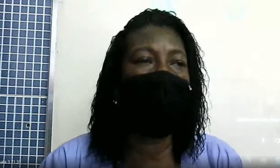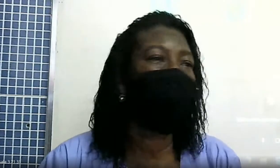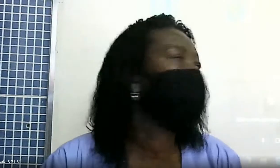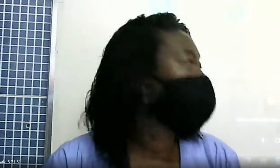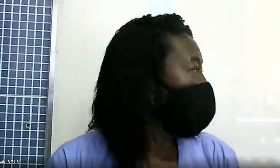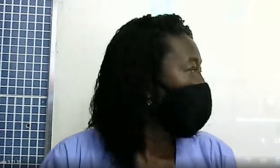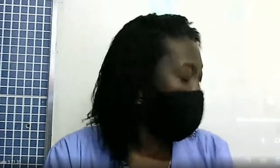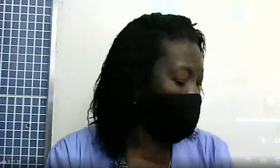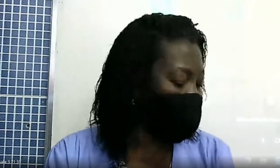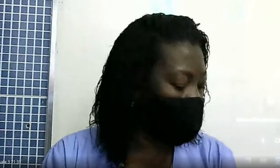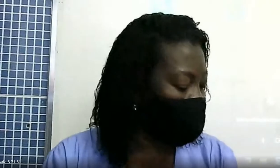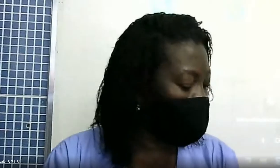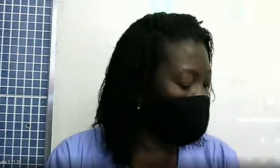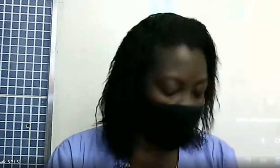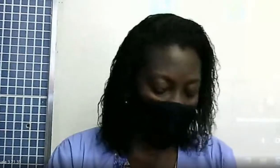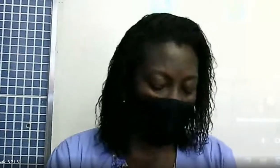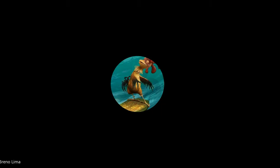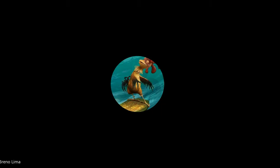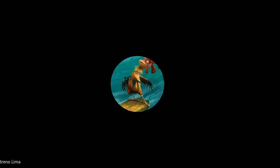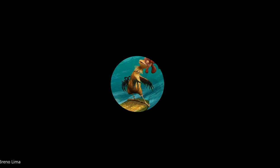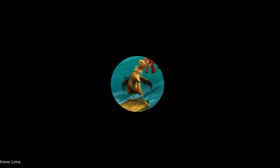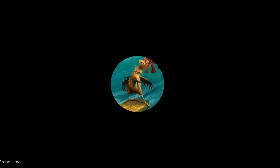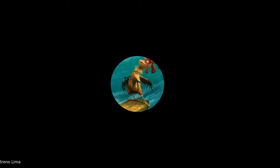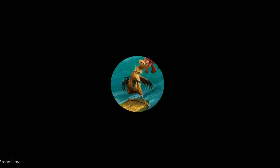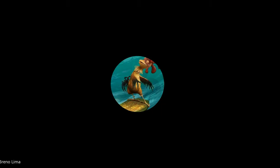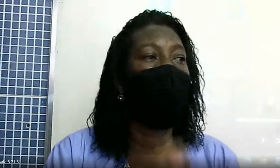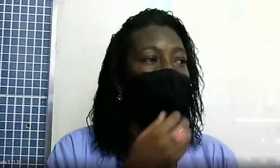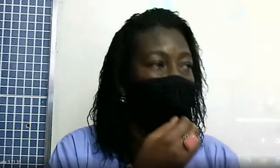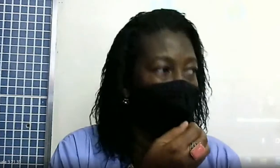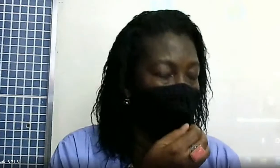bem? A página 92 e 93 do livro,